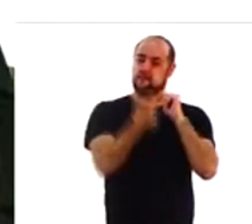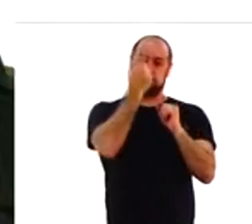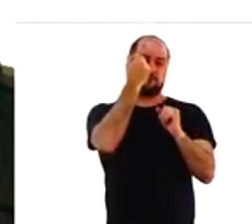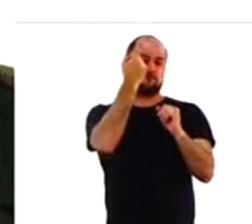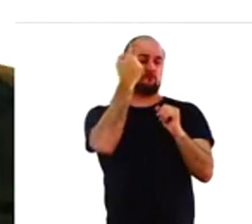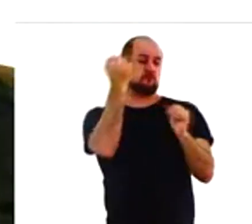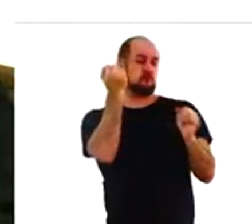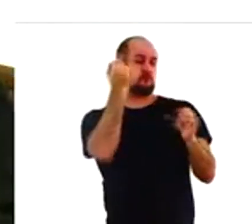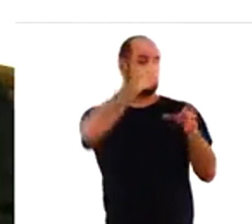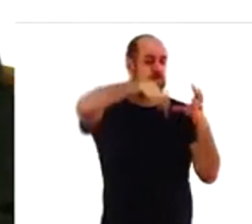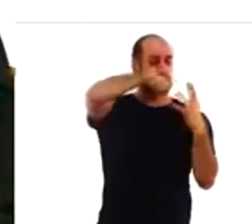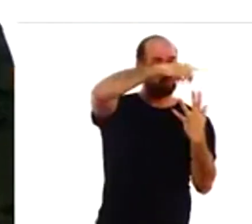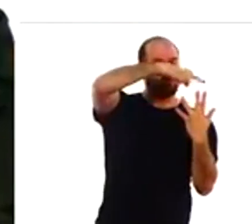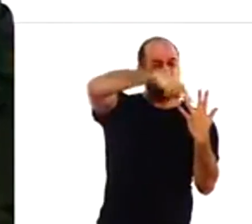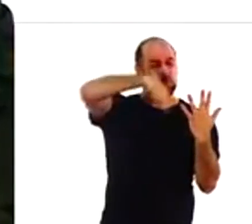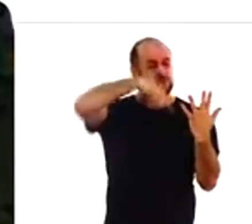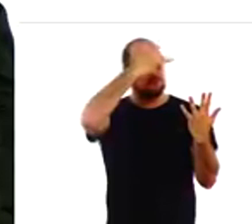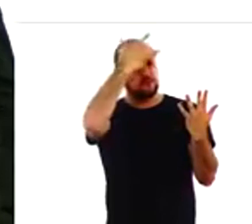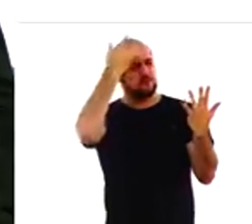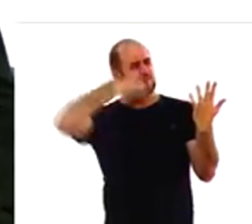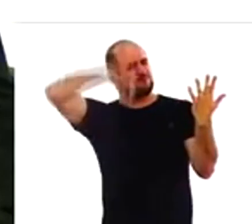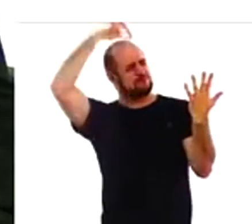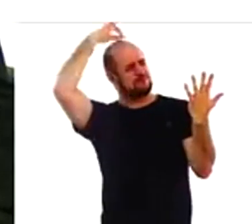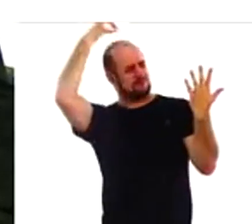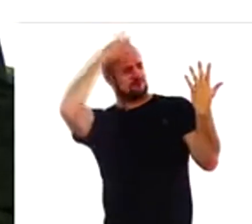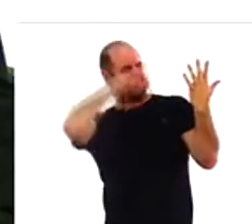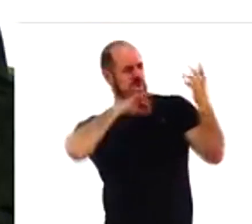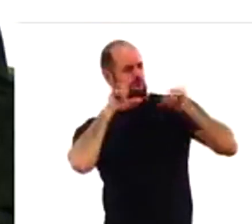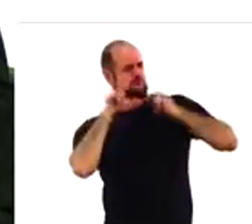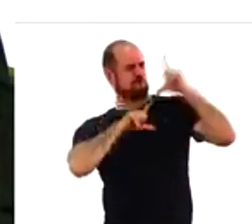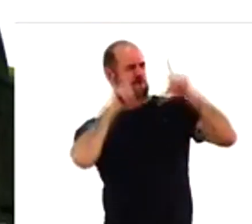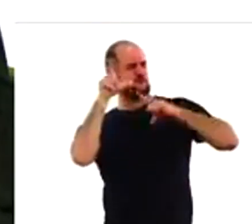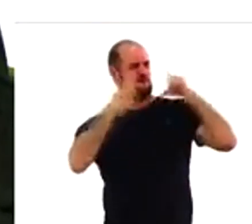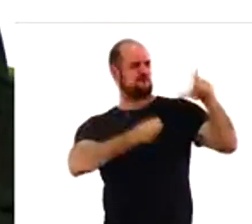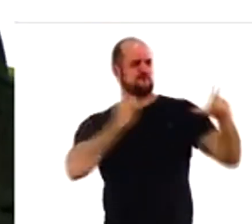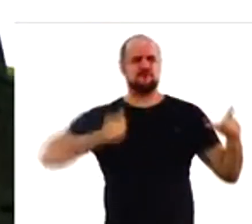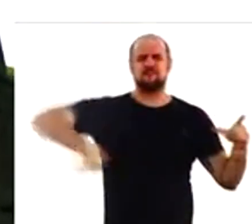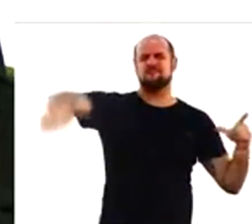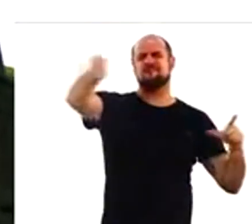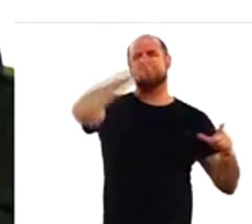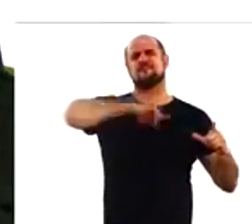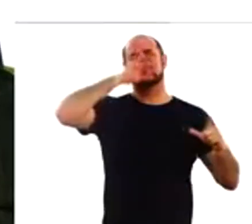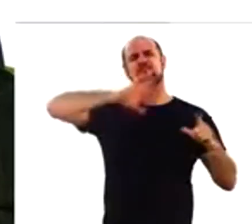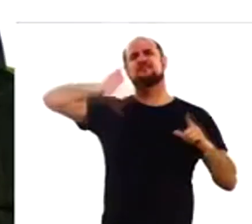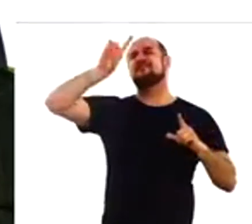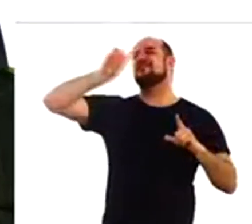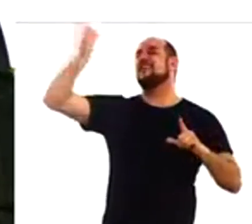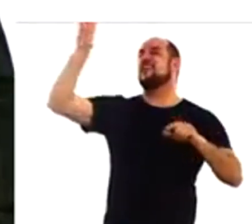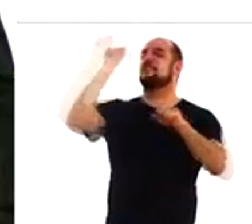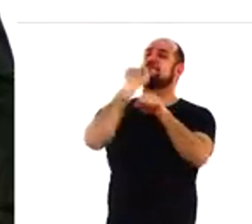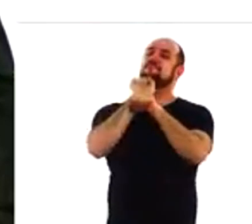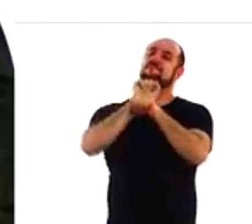o Espírito trabalhando na nossa vida hoje, é o Senhor Deus nos aguardando